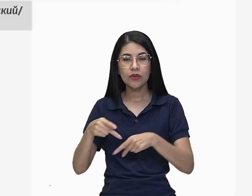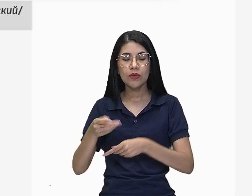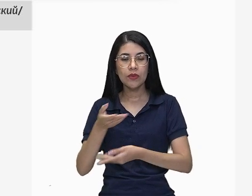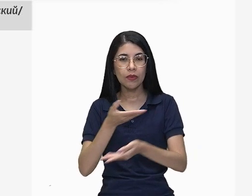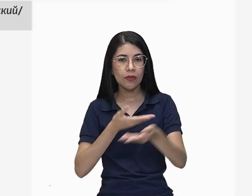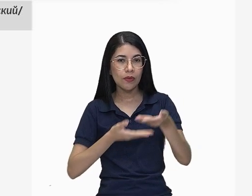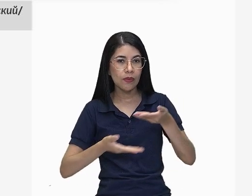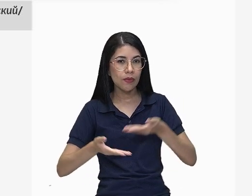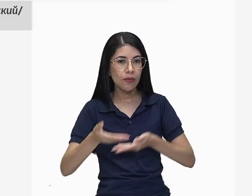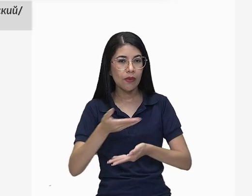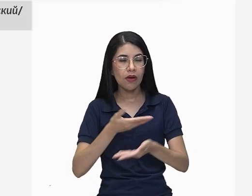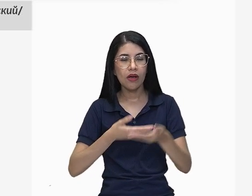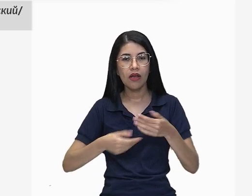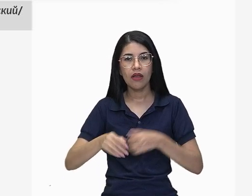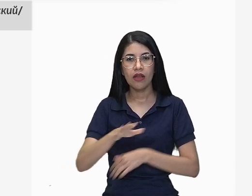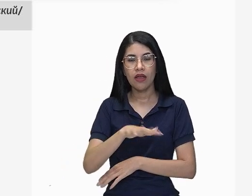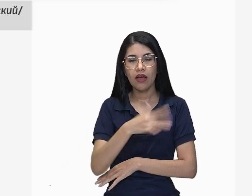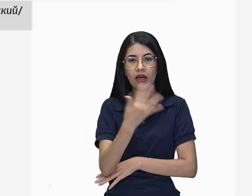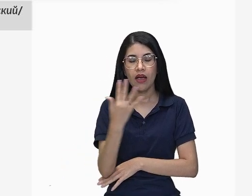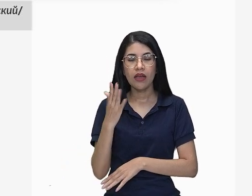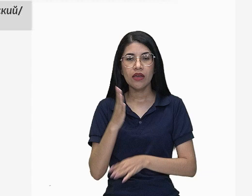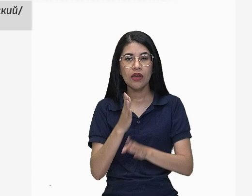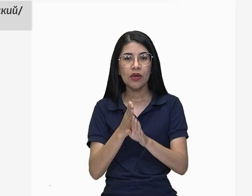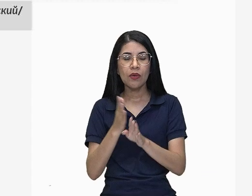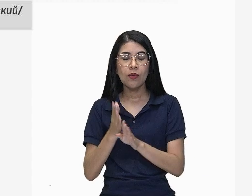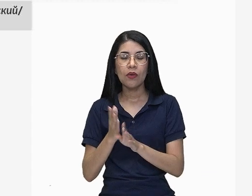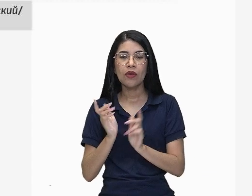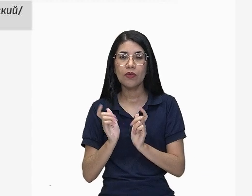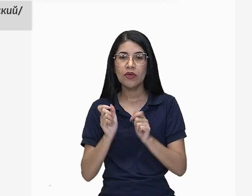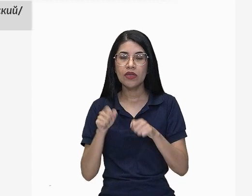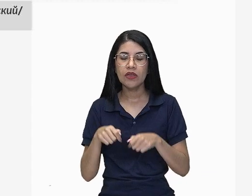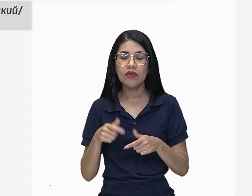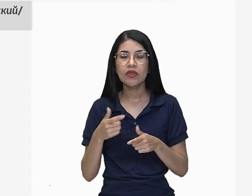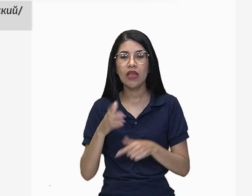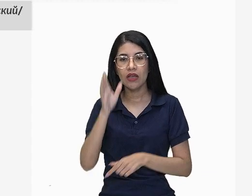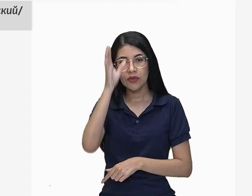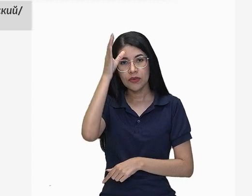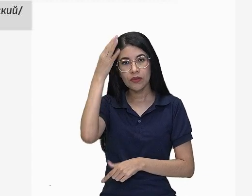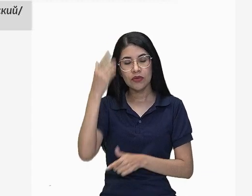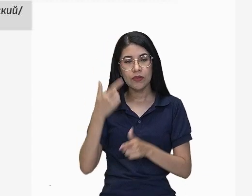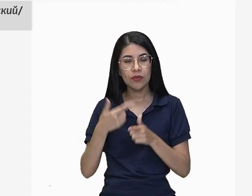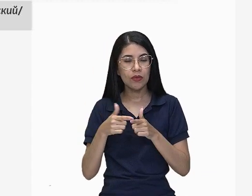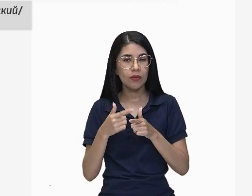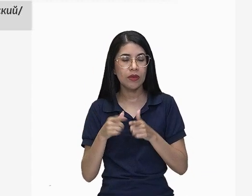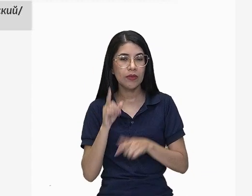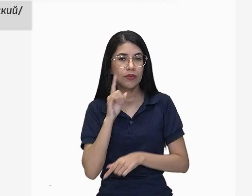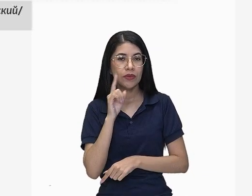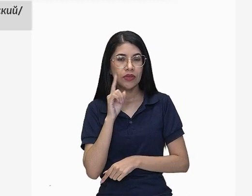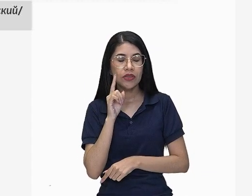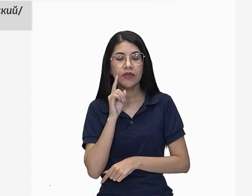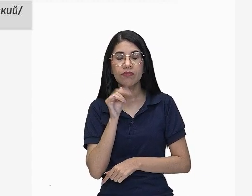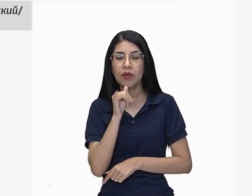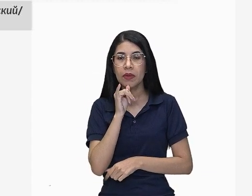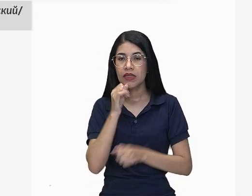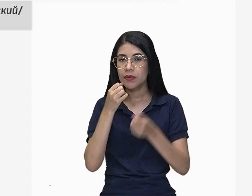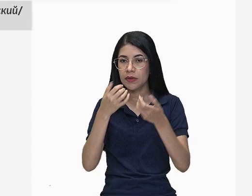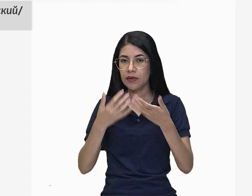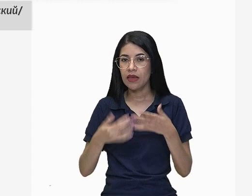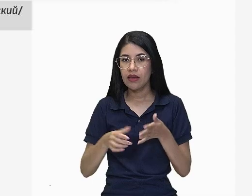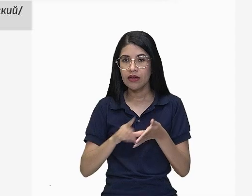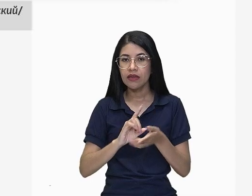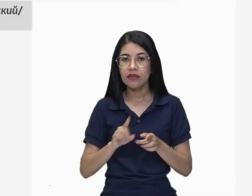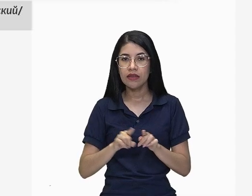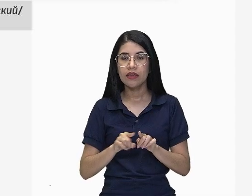meio ambiente e encontram soluções para os seus problemas cotidianos. Né? O que a gente estava falando para vocês, a importância